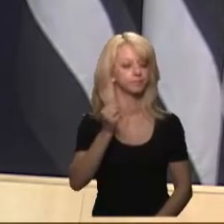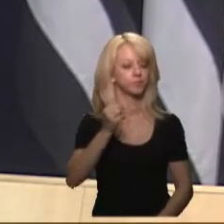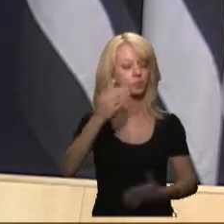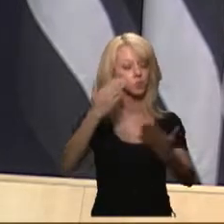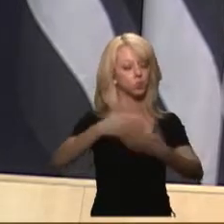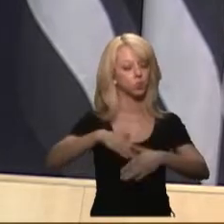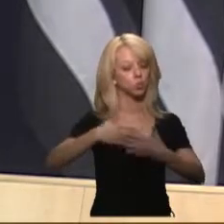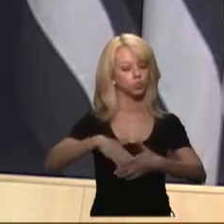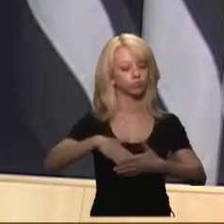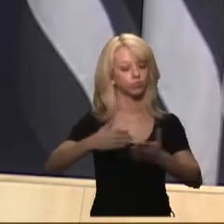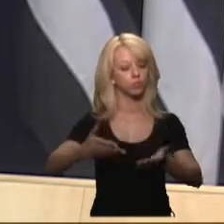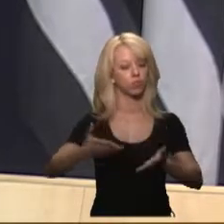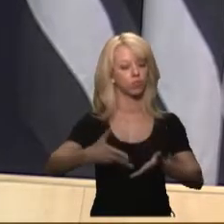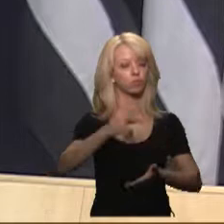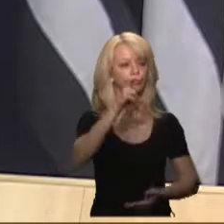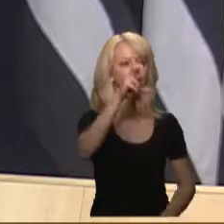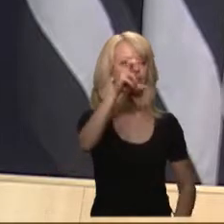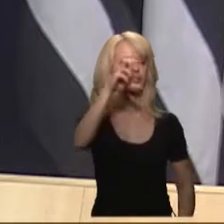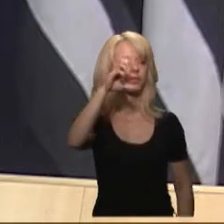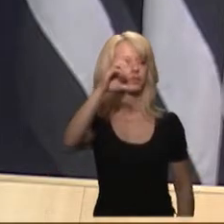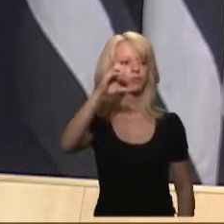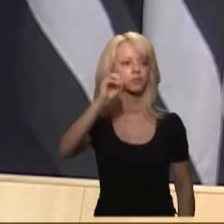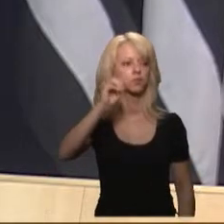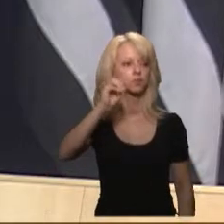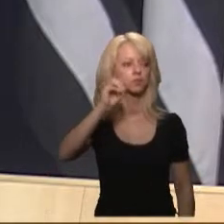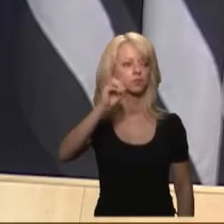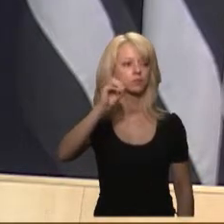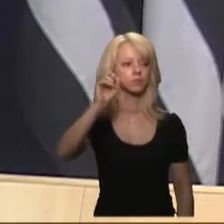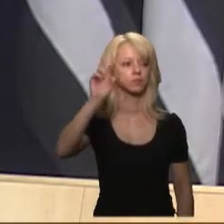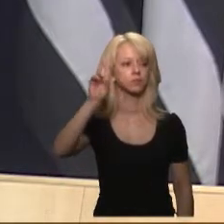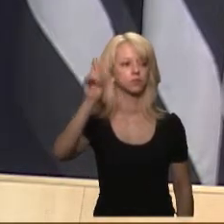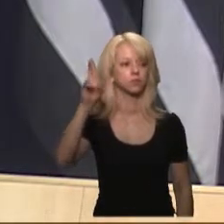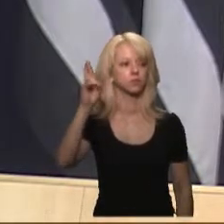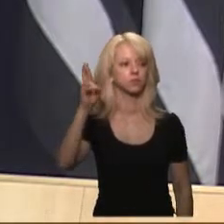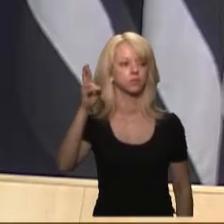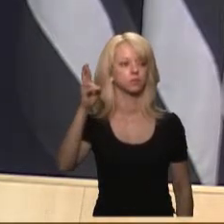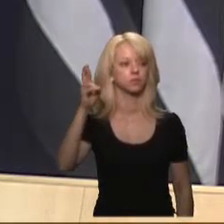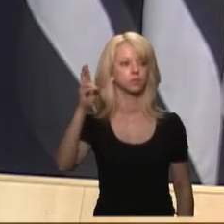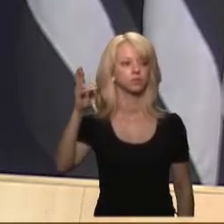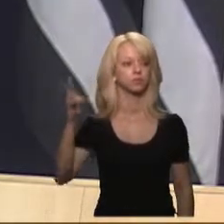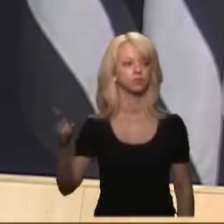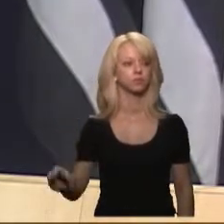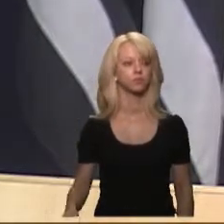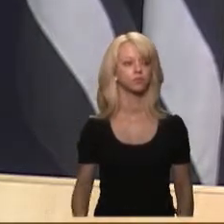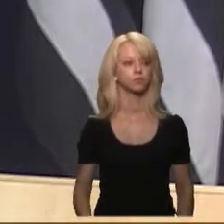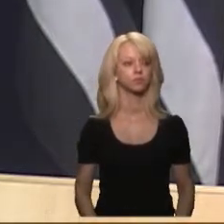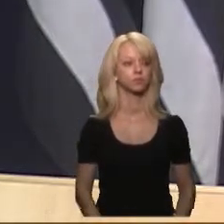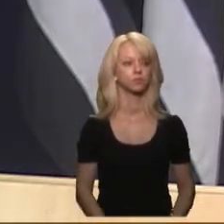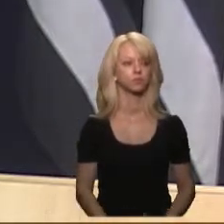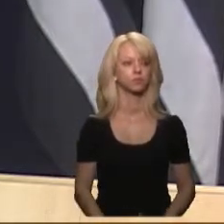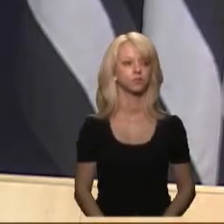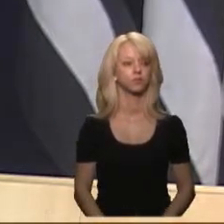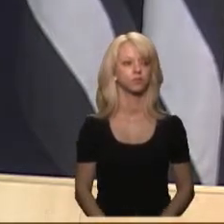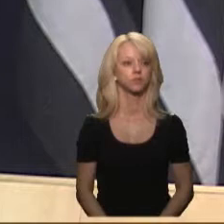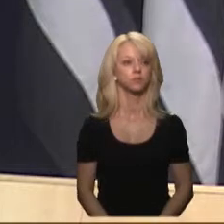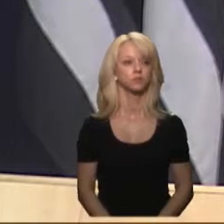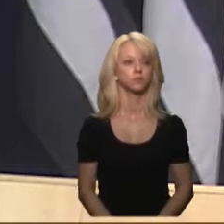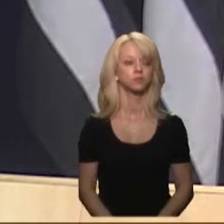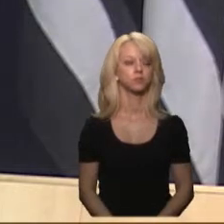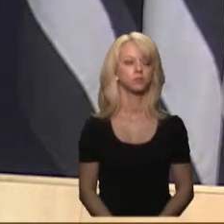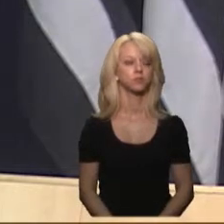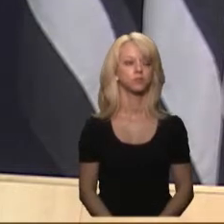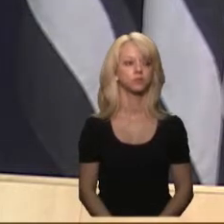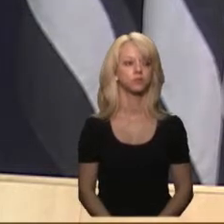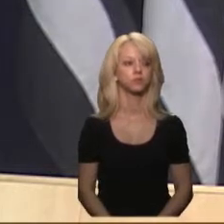E essa situação, muitas vezes, o recurso familiar que de R$50 é muito para aquela família. O que a